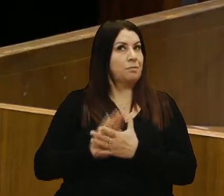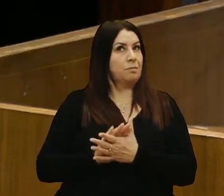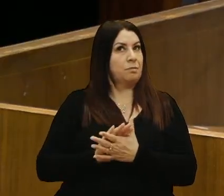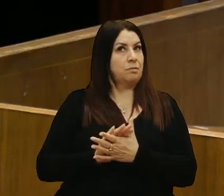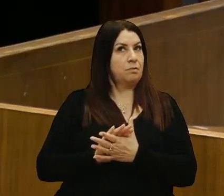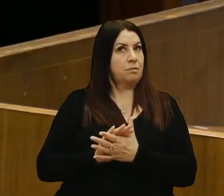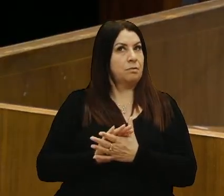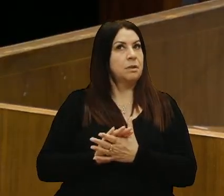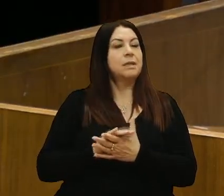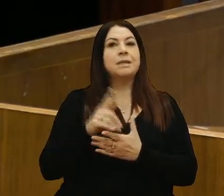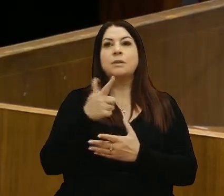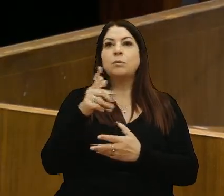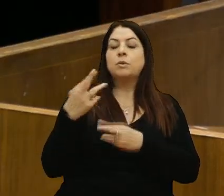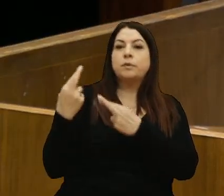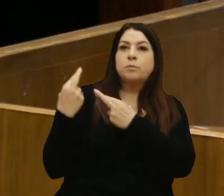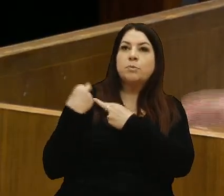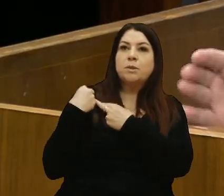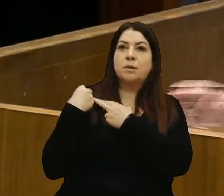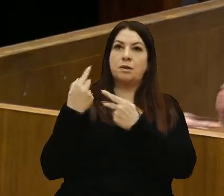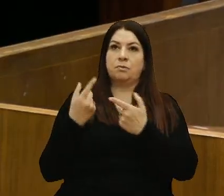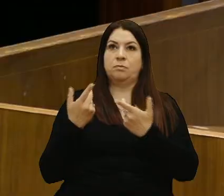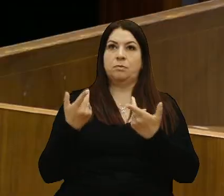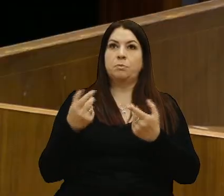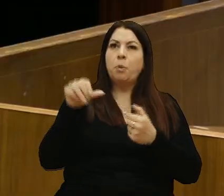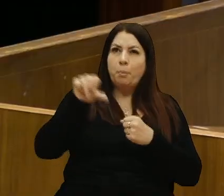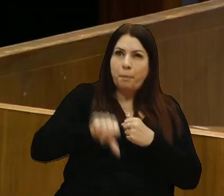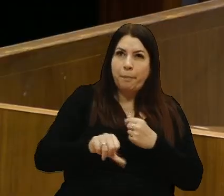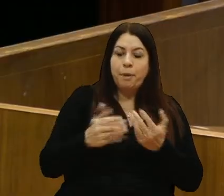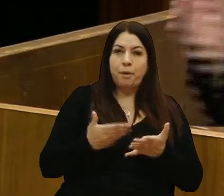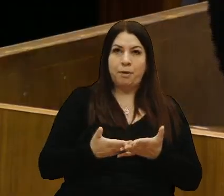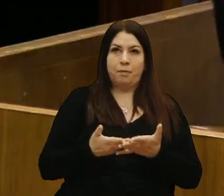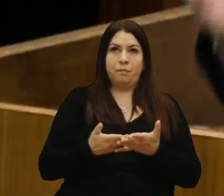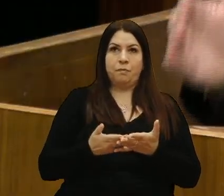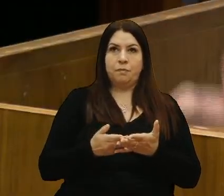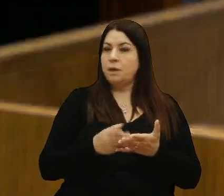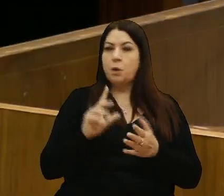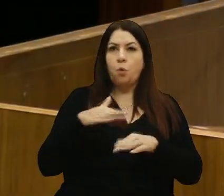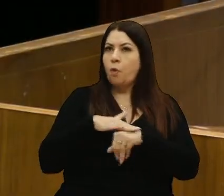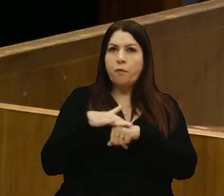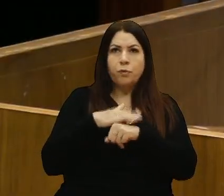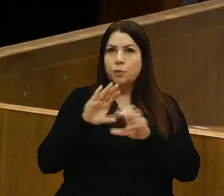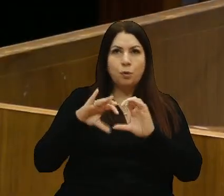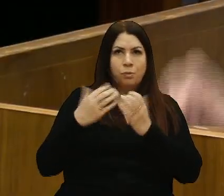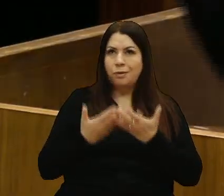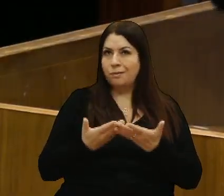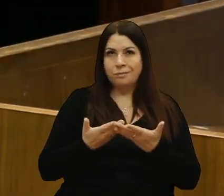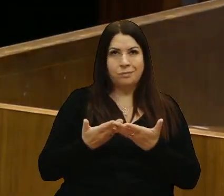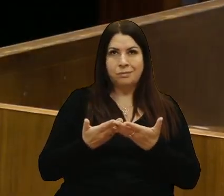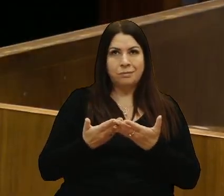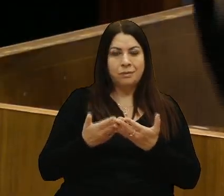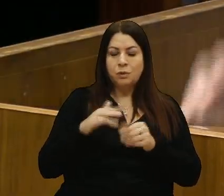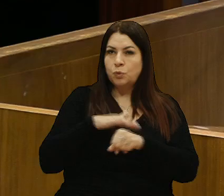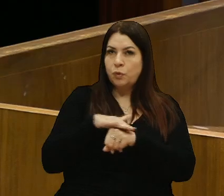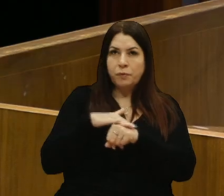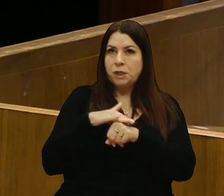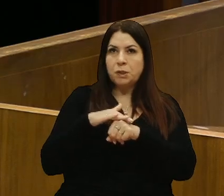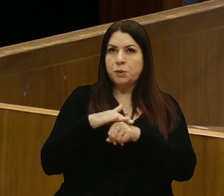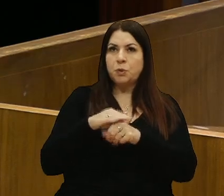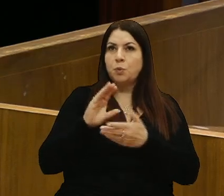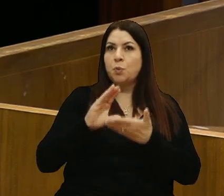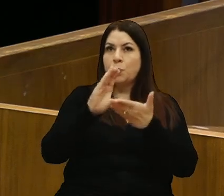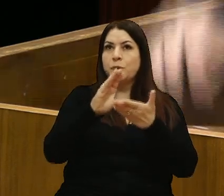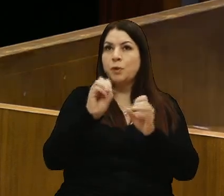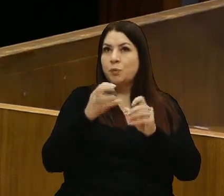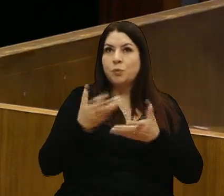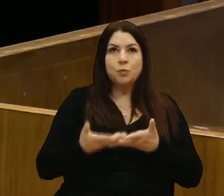Se desresponsabilizar. Mas o pior, não conversou com a comunidade, não conversou com o Conselho de